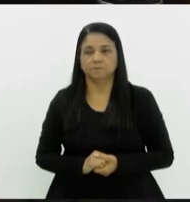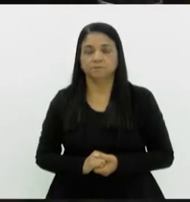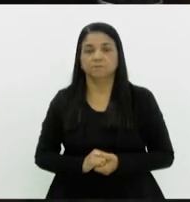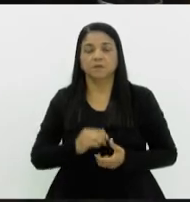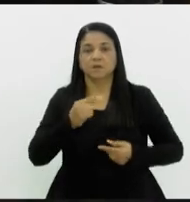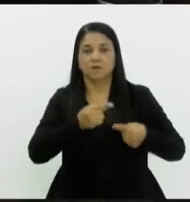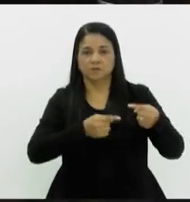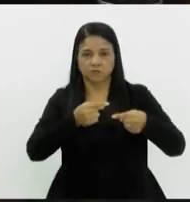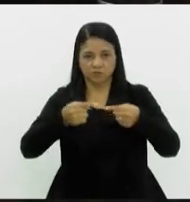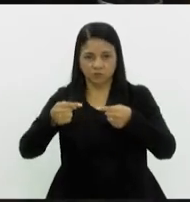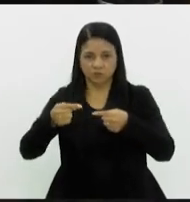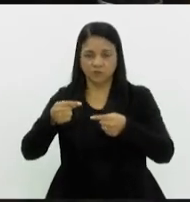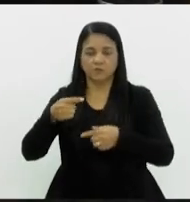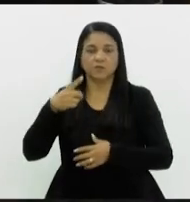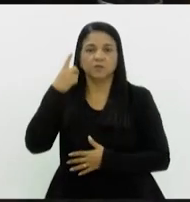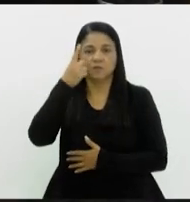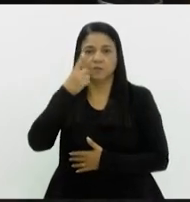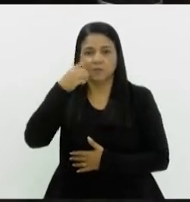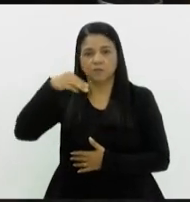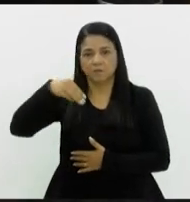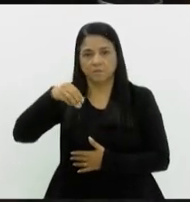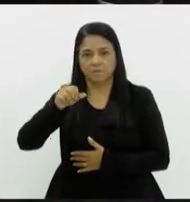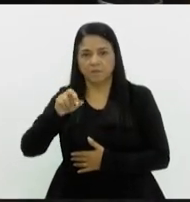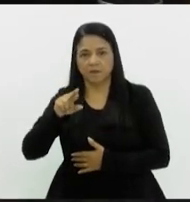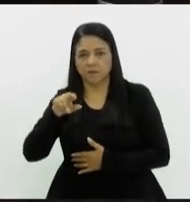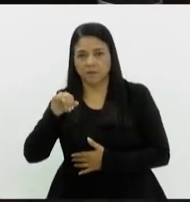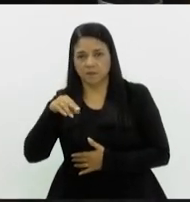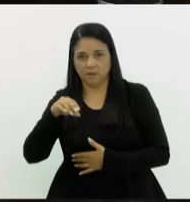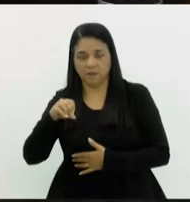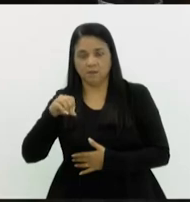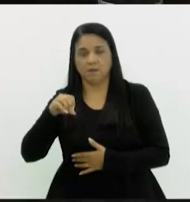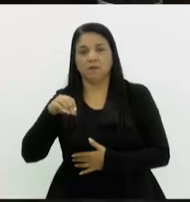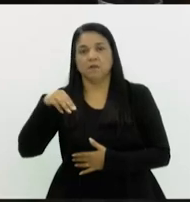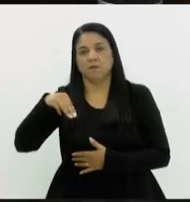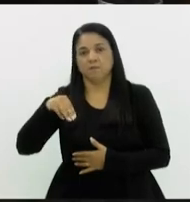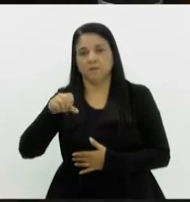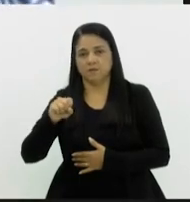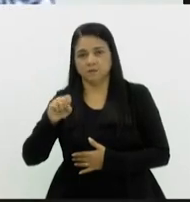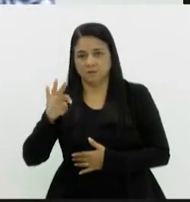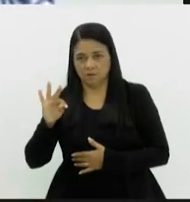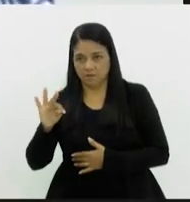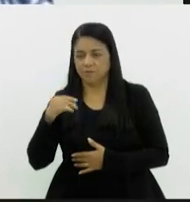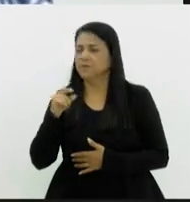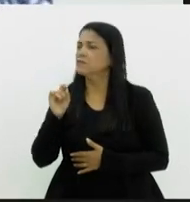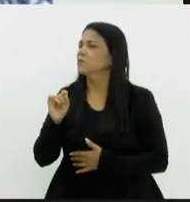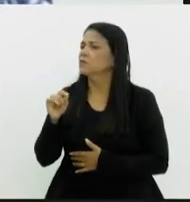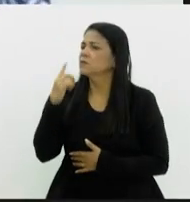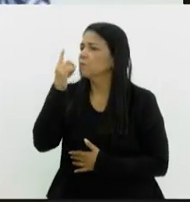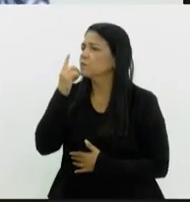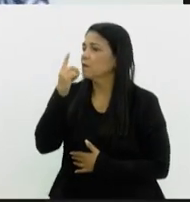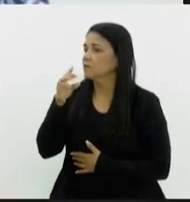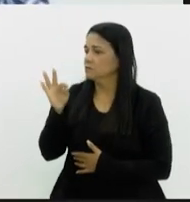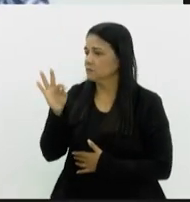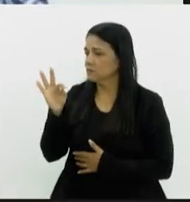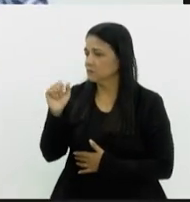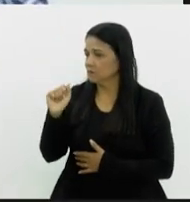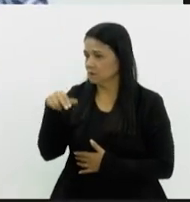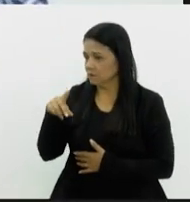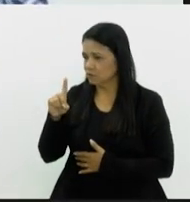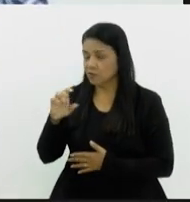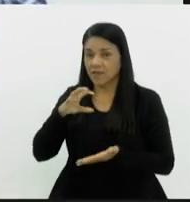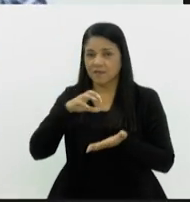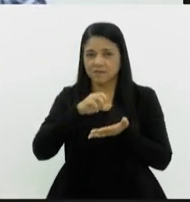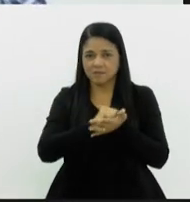Para discutir, a deputada Marina, do MST. Pois não, deputado Tandi? Só pedir para registrar minha presença